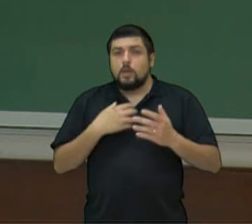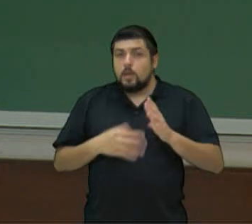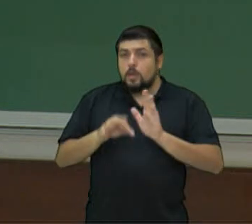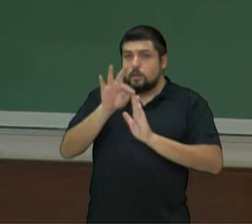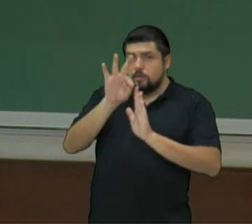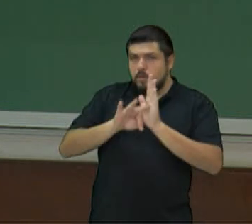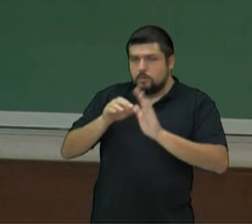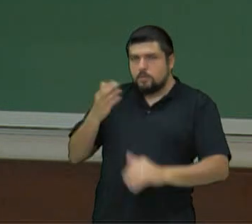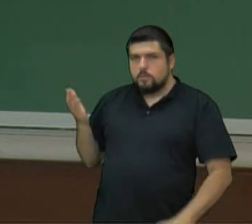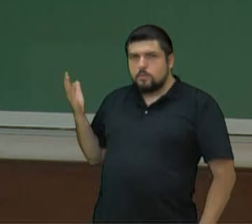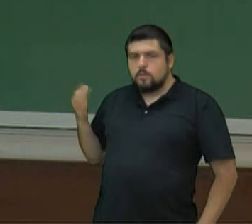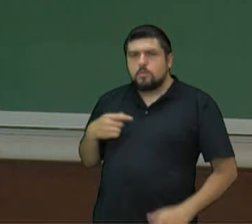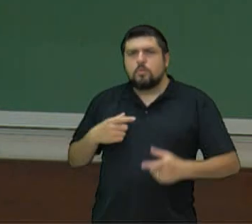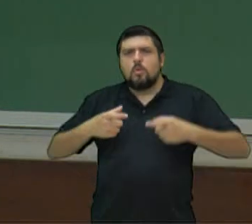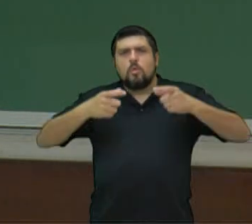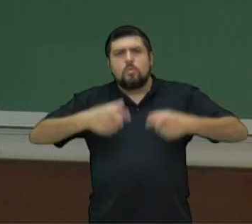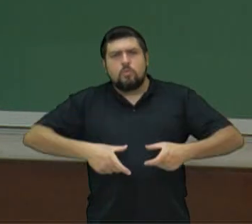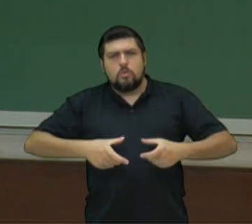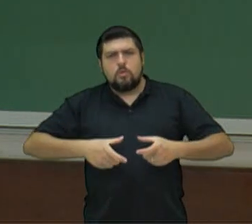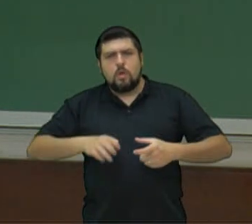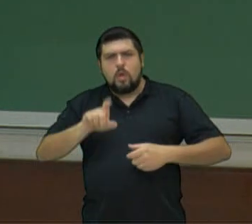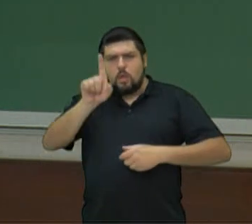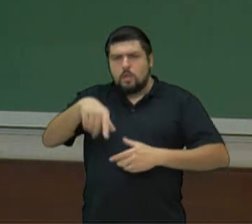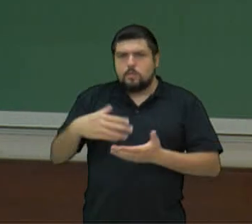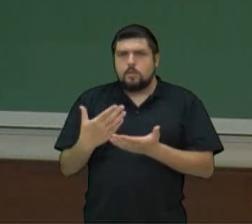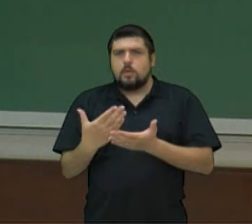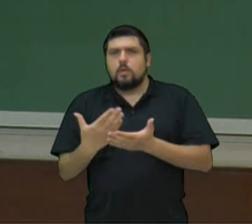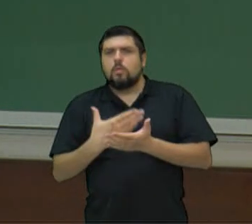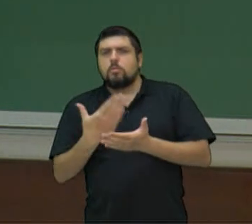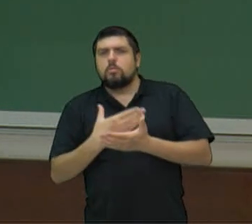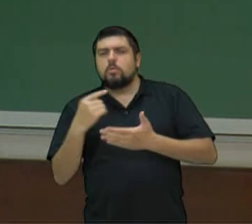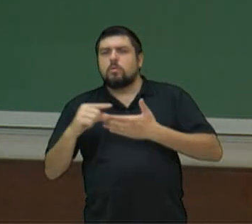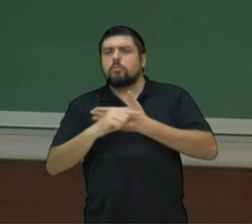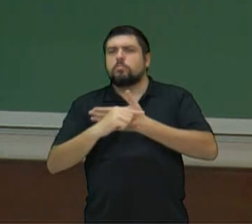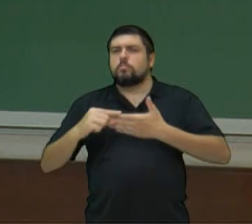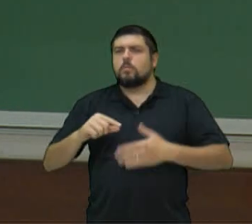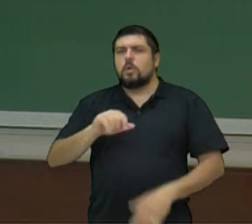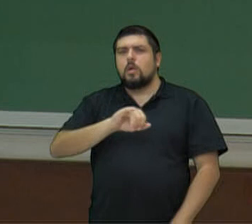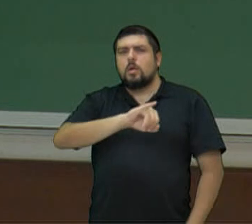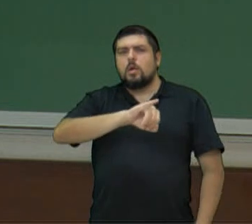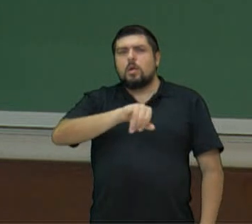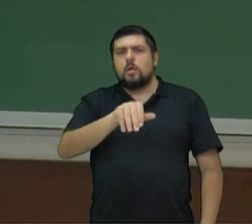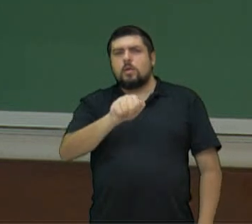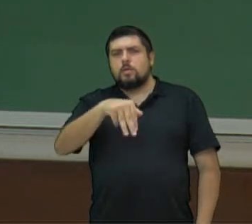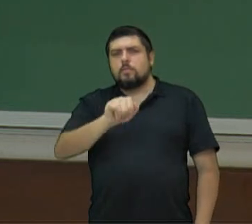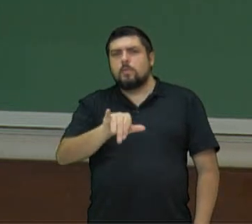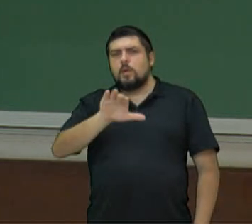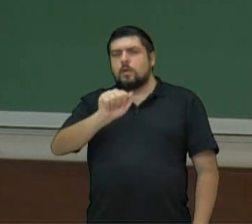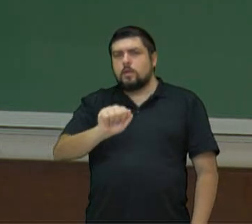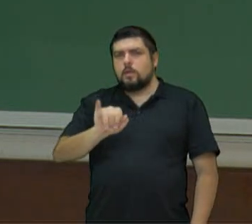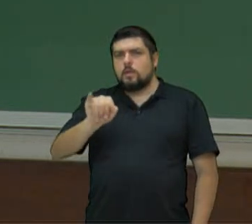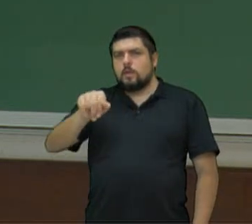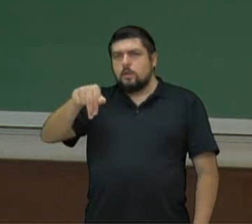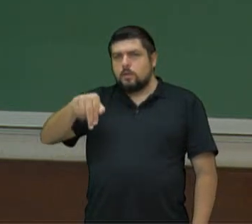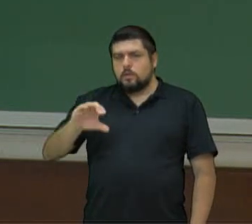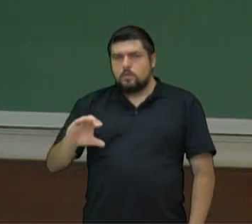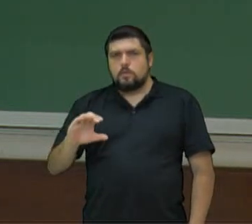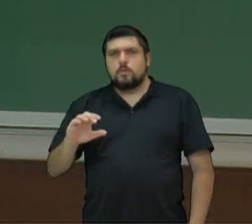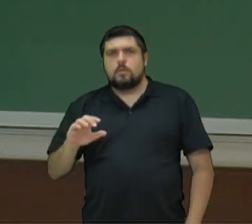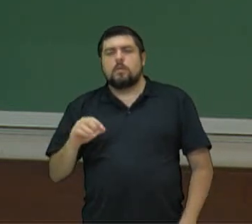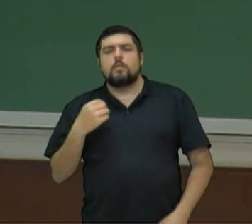aqui eu tirei de um livro, chama Jamaica Inn, da Daphne du Maurier, é a autora desse